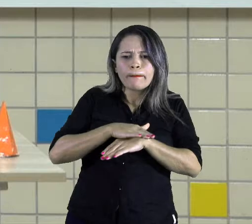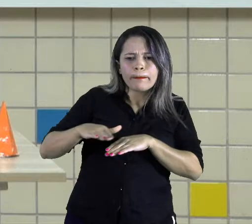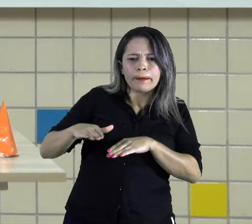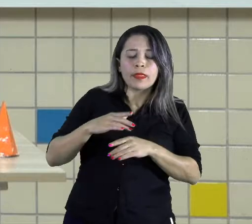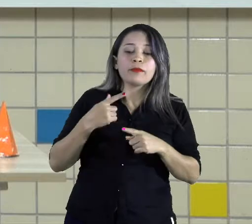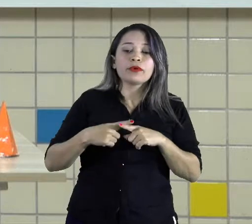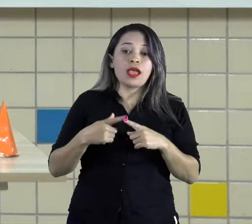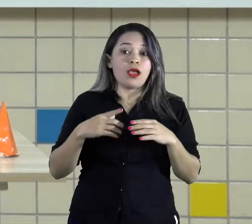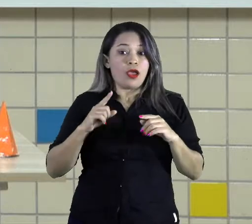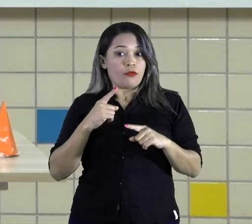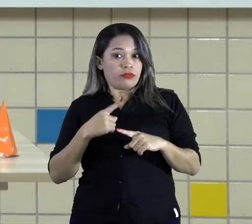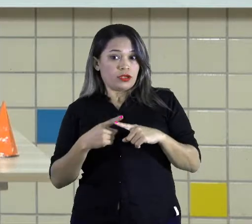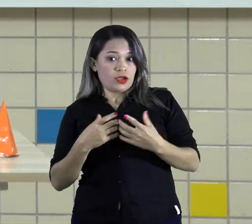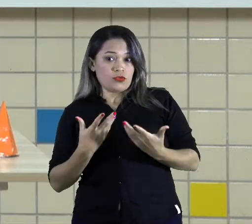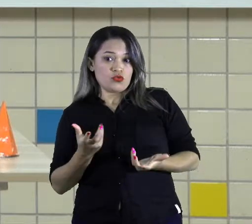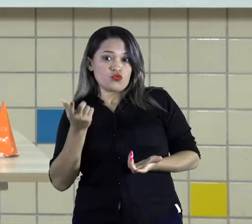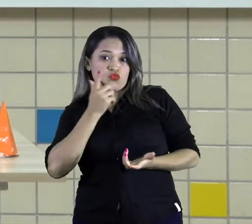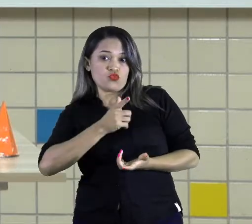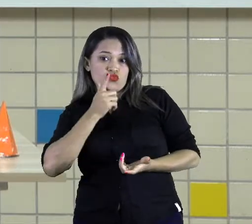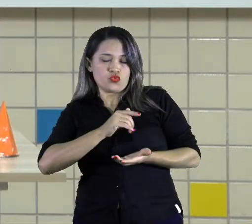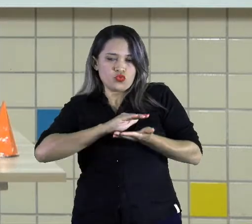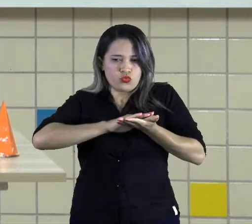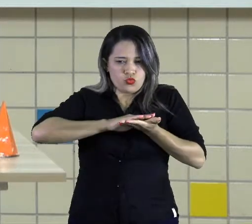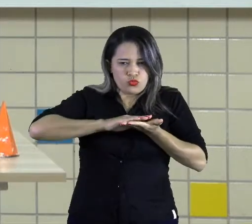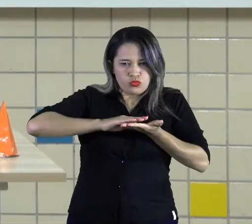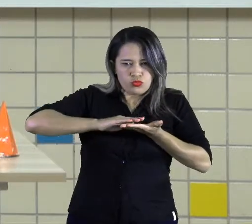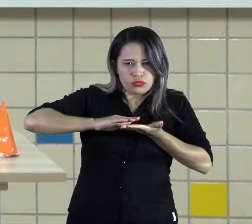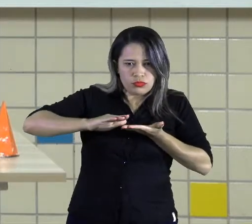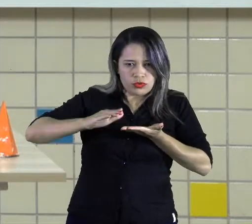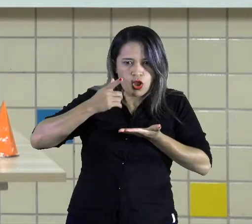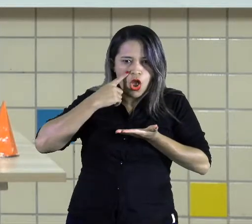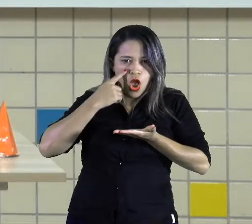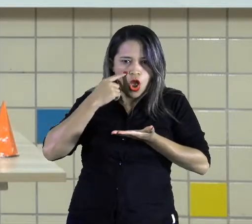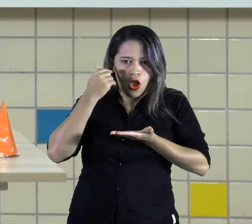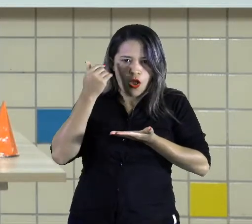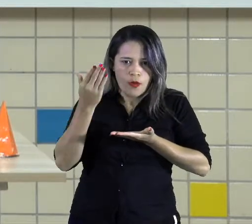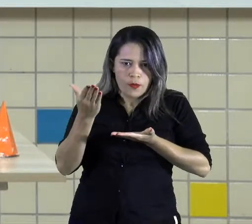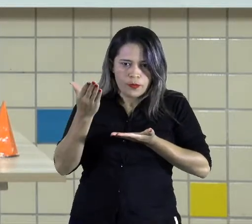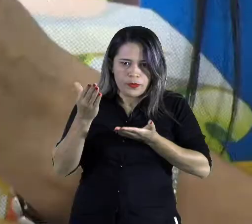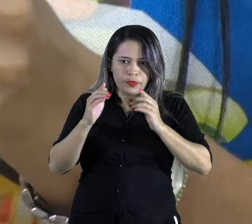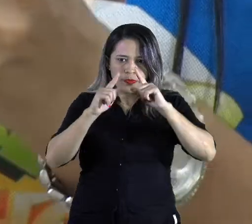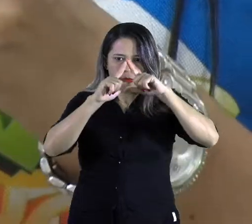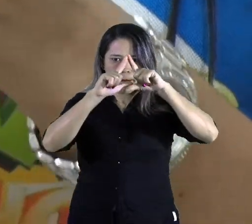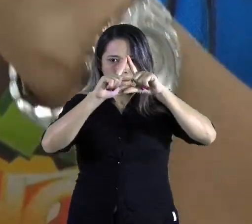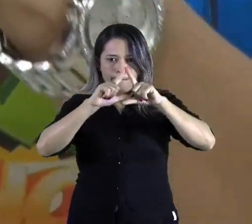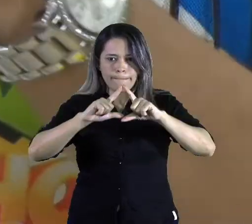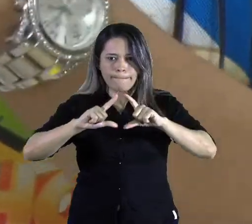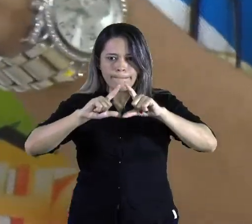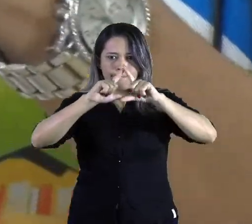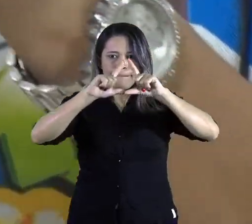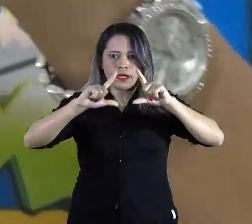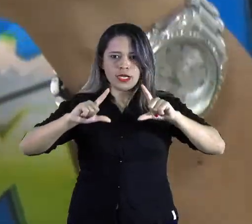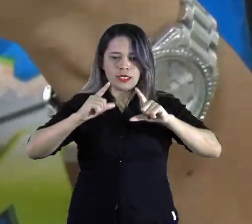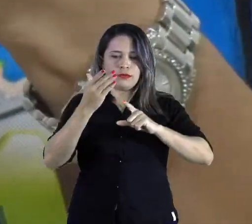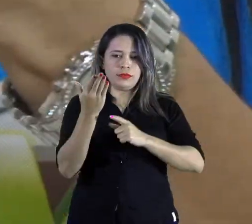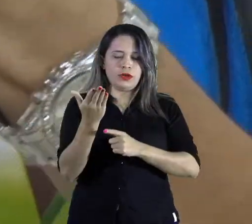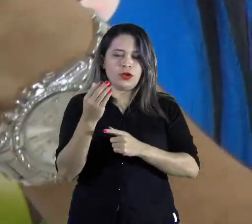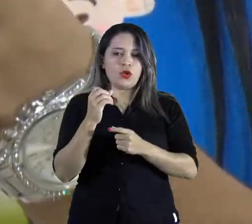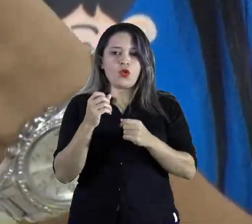eu faço a planificação de um sólido geométrico, esse daqui é uma planificação de uma pirâmide, olha. Quando eu